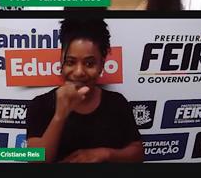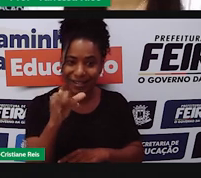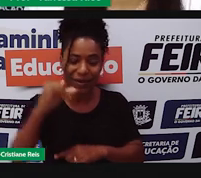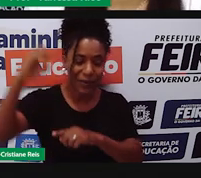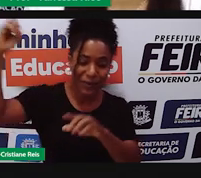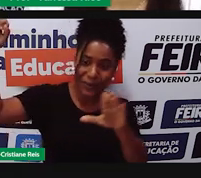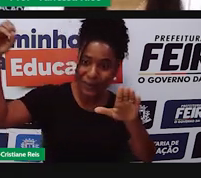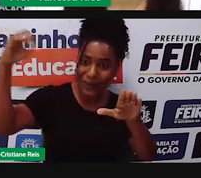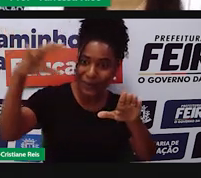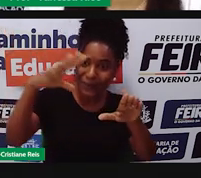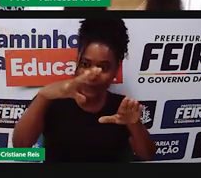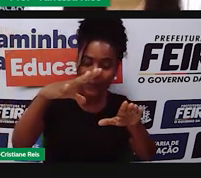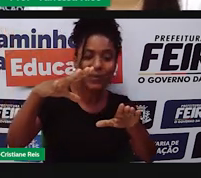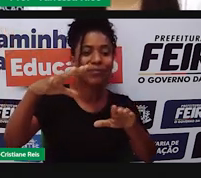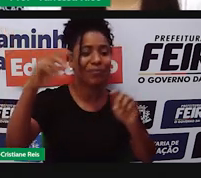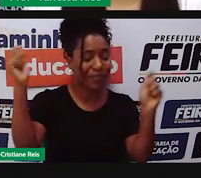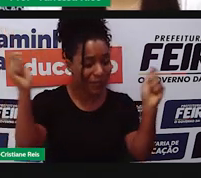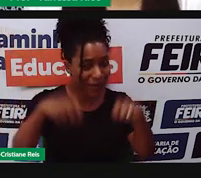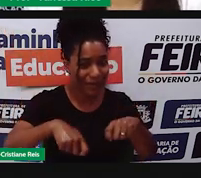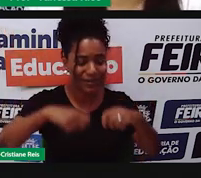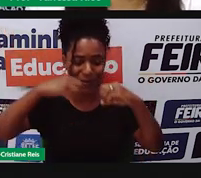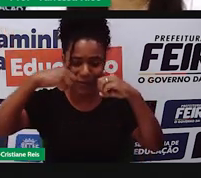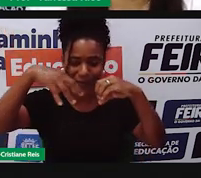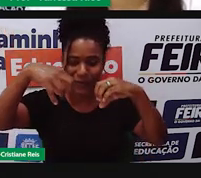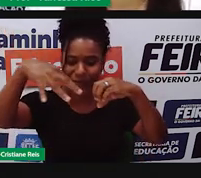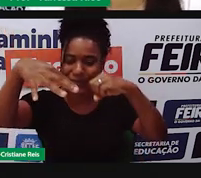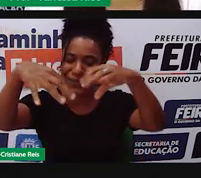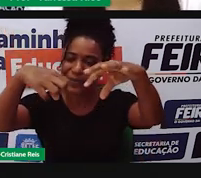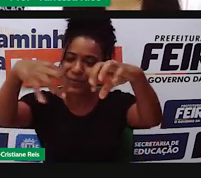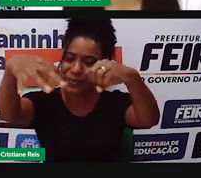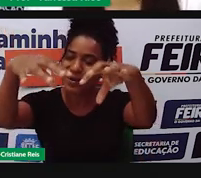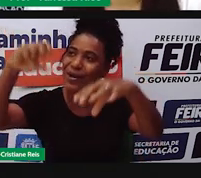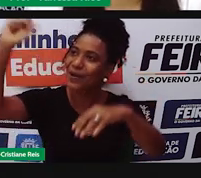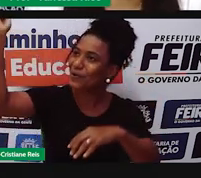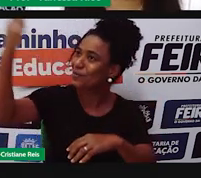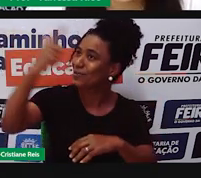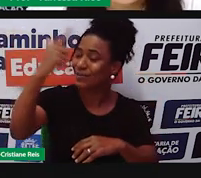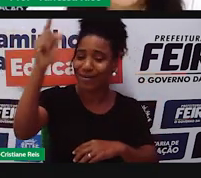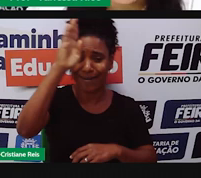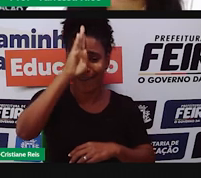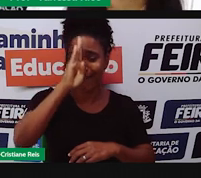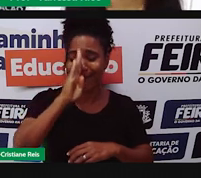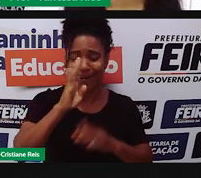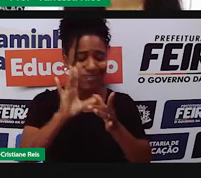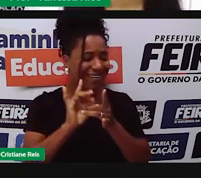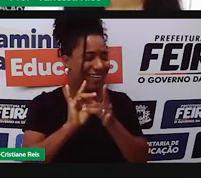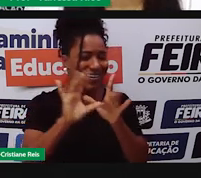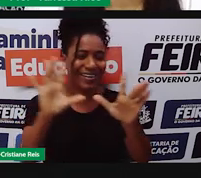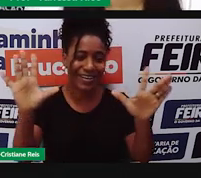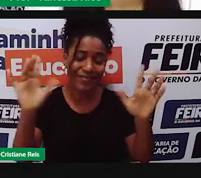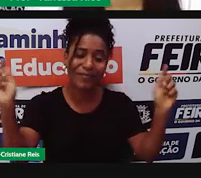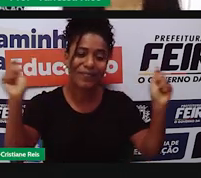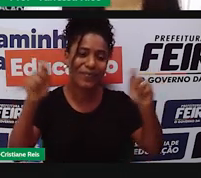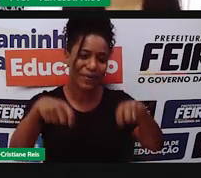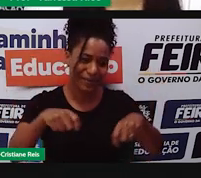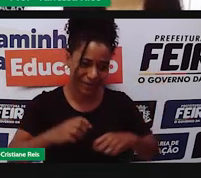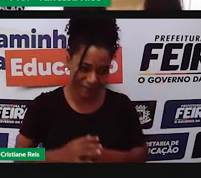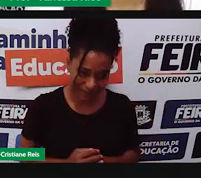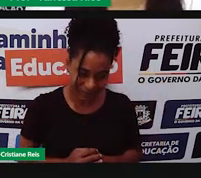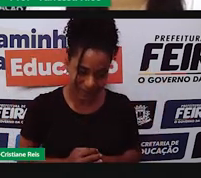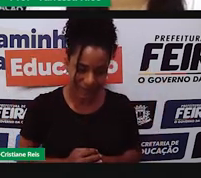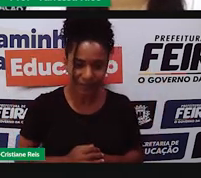utilizar como fonte de energia algo que é gratuito, né? Que está aí à nossa disposição. Para que as